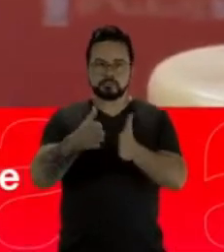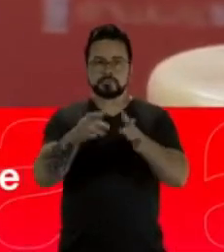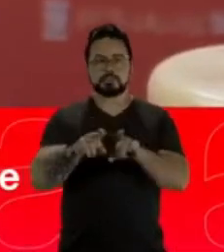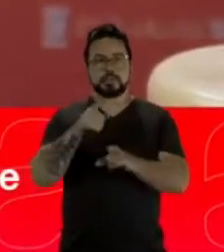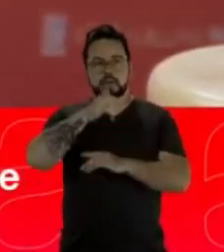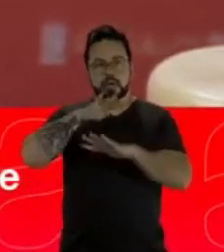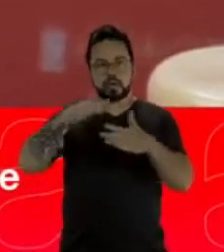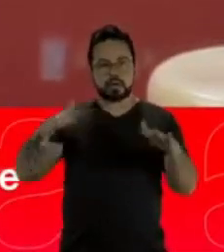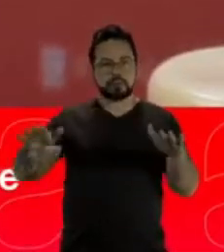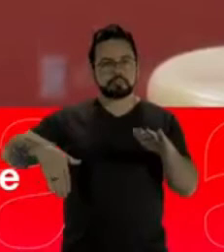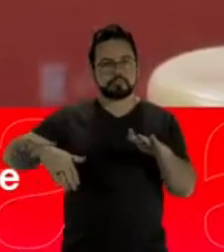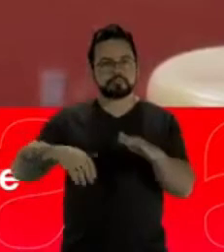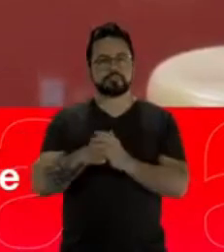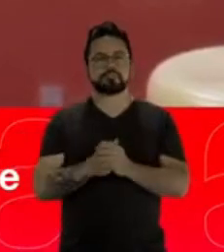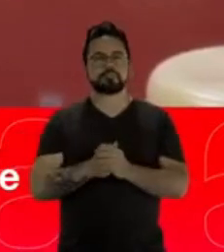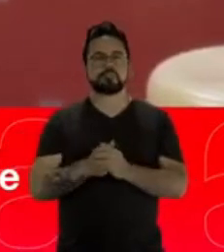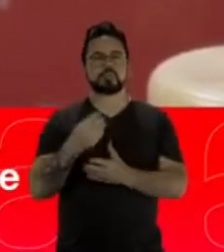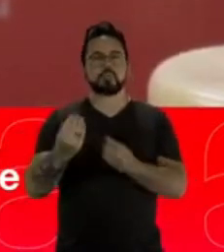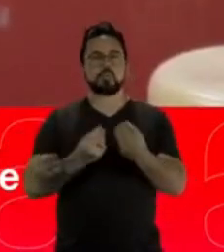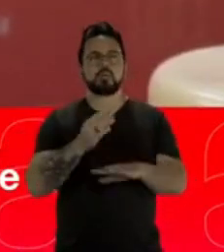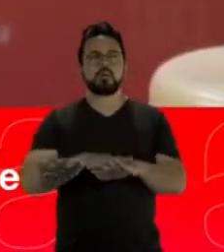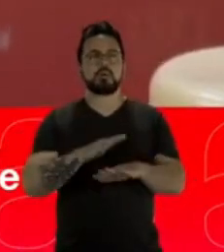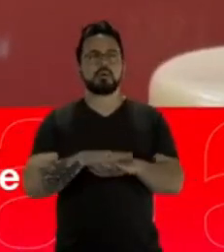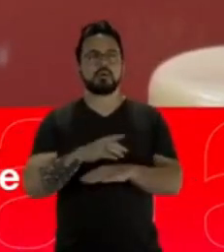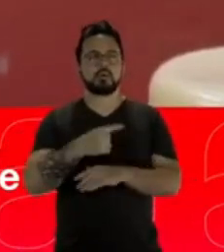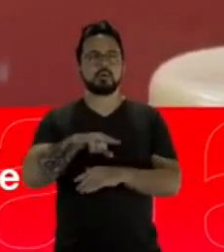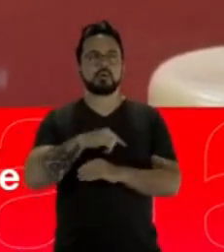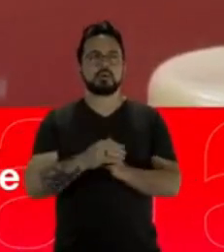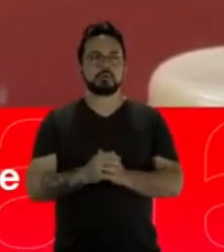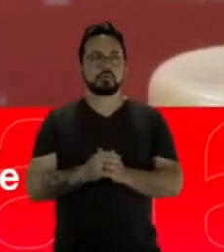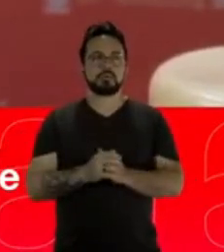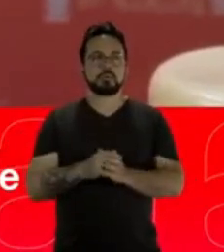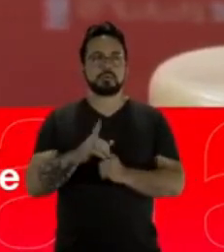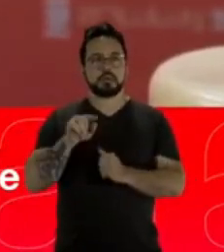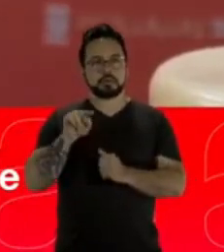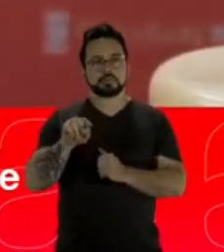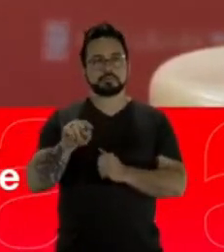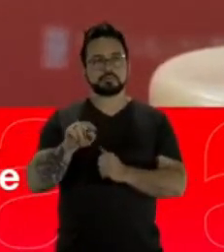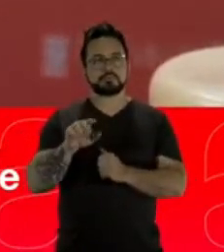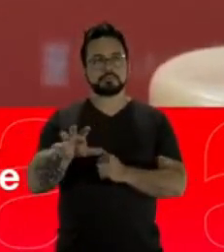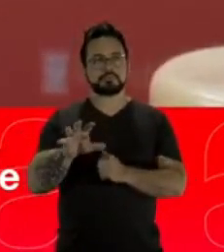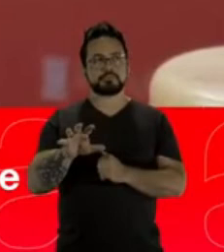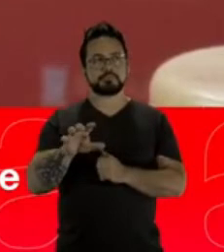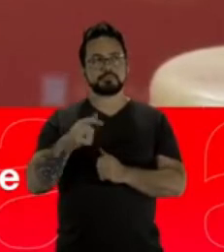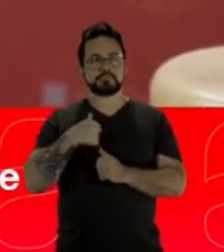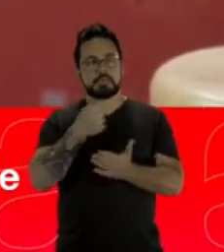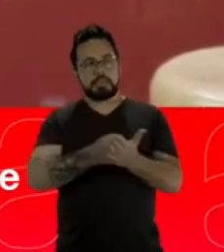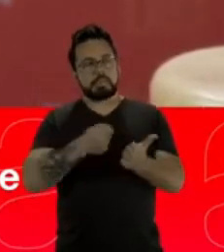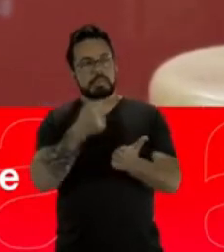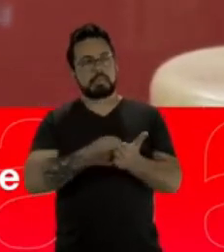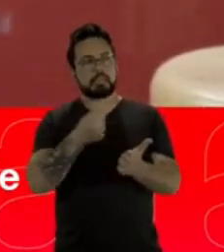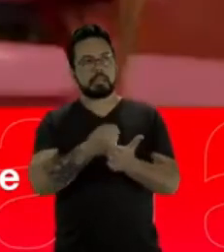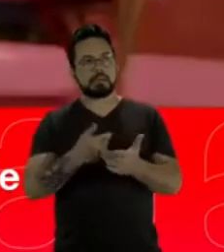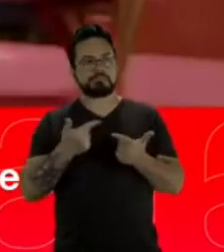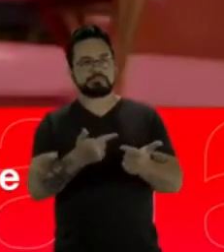essa relação, como é que a gente pode resolver isso? É justamente isso, né? Não é só ficar na cobrança e ser o